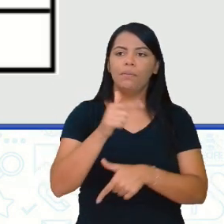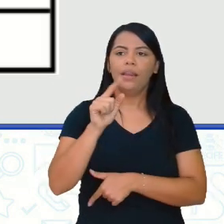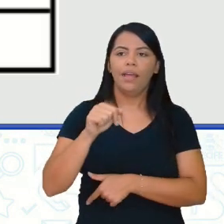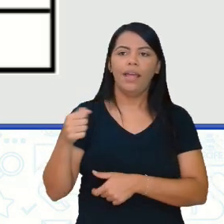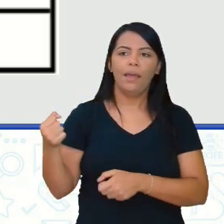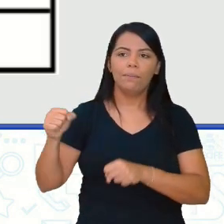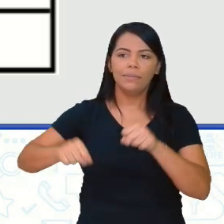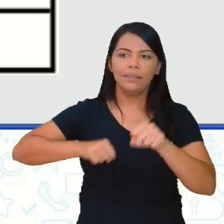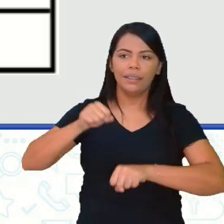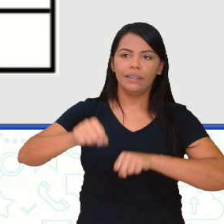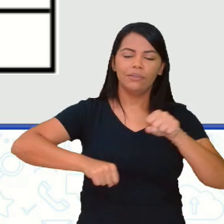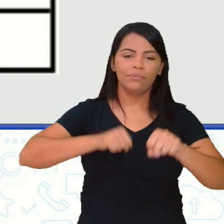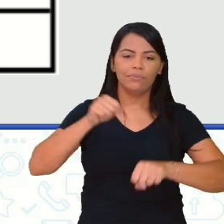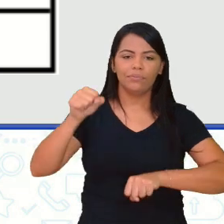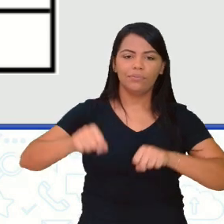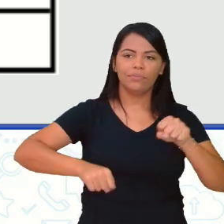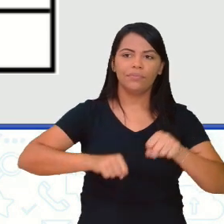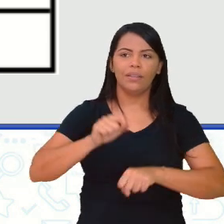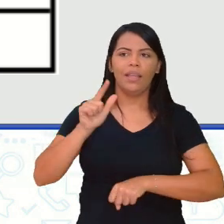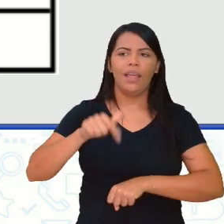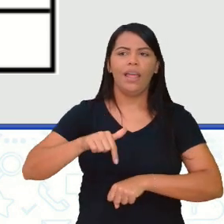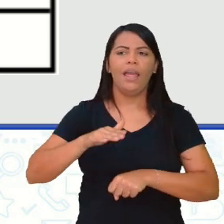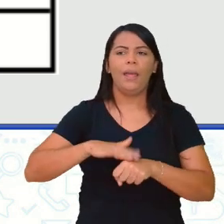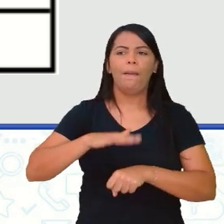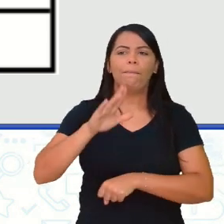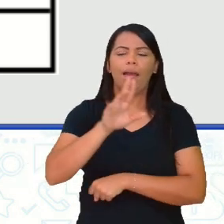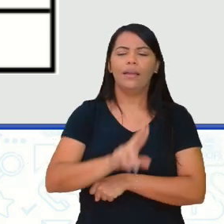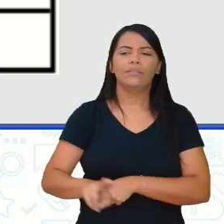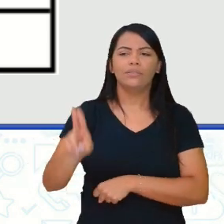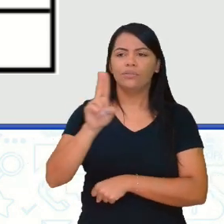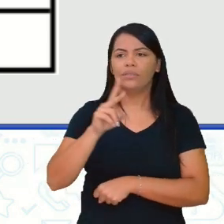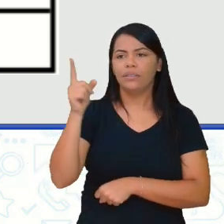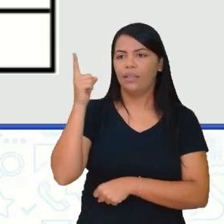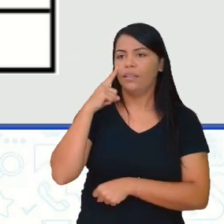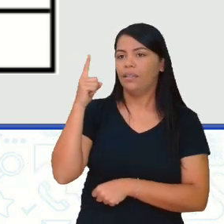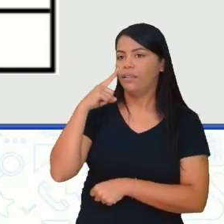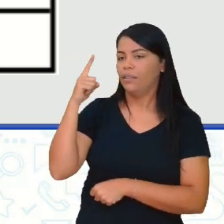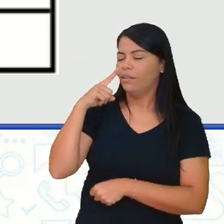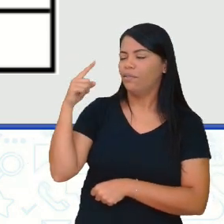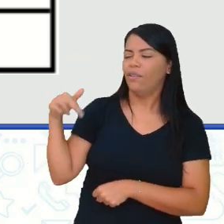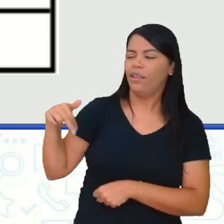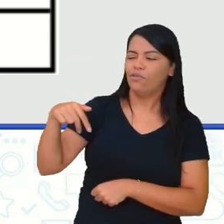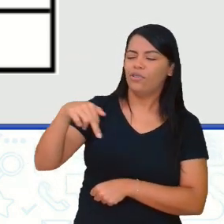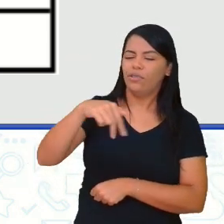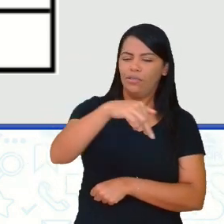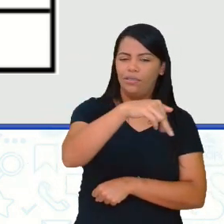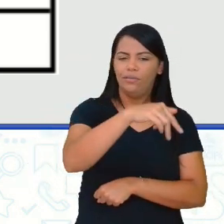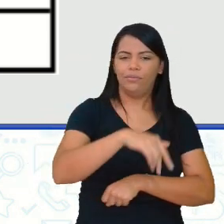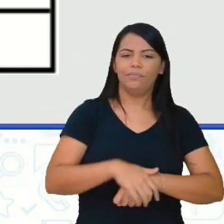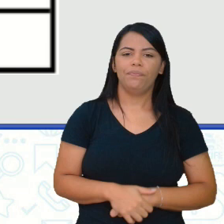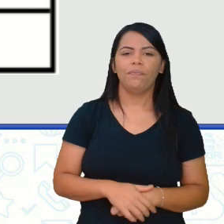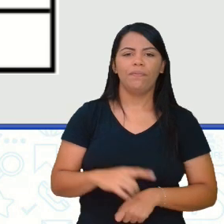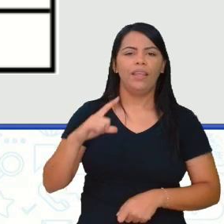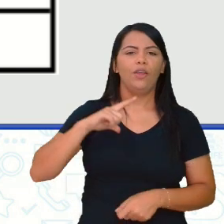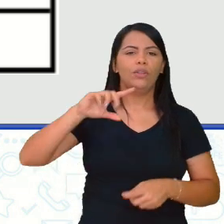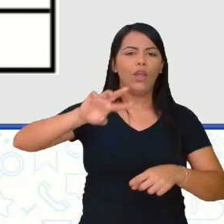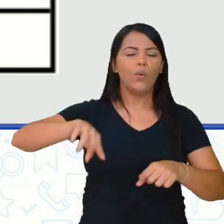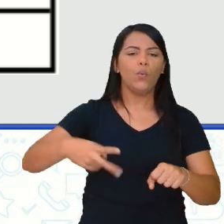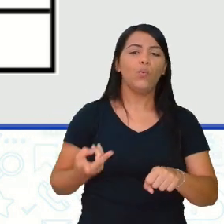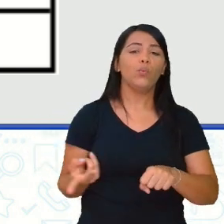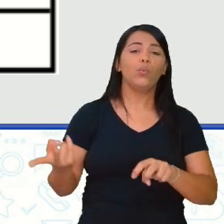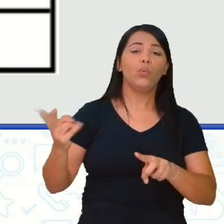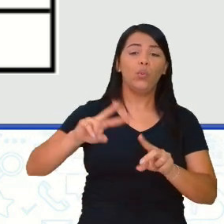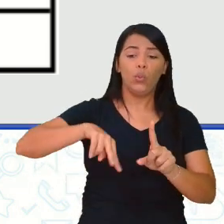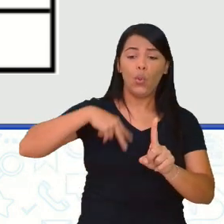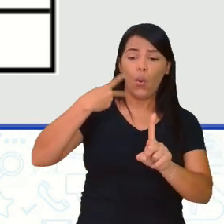bicicleta. É o mais utilizado, Sabino. Vê a pé. A pé eu tenho o dobro,